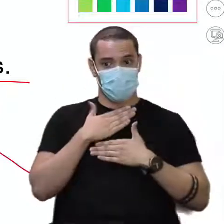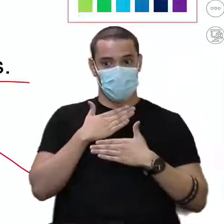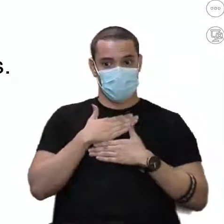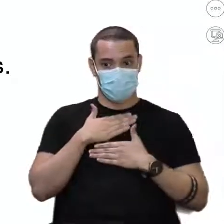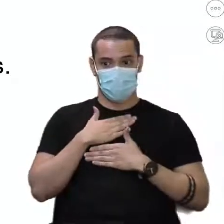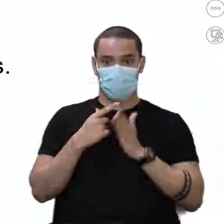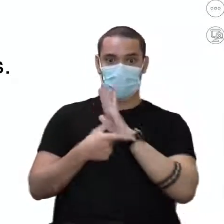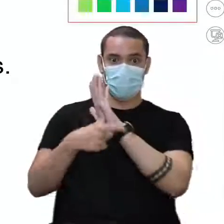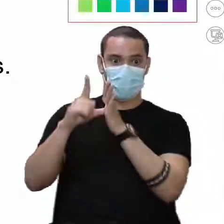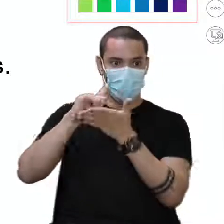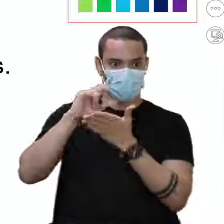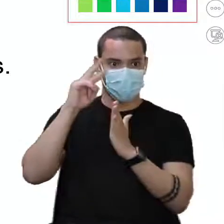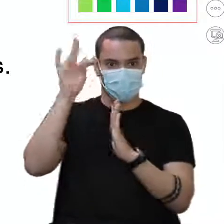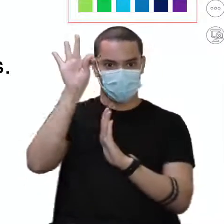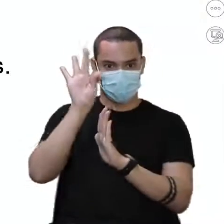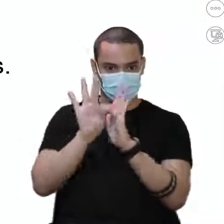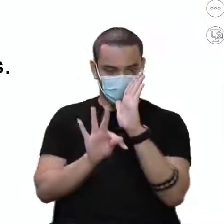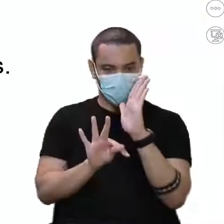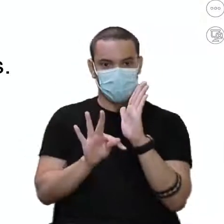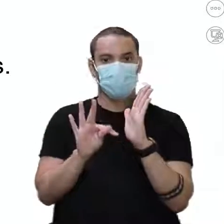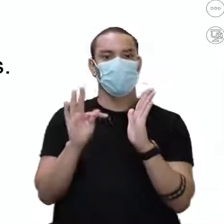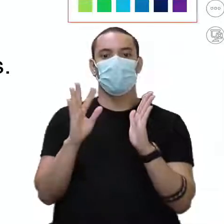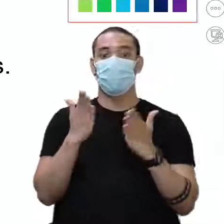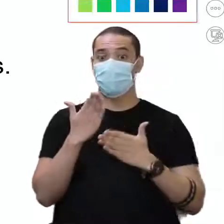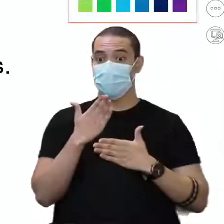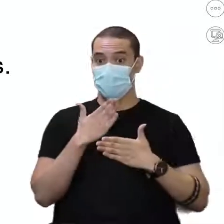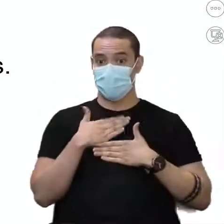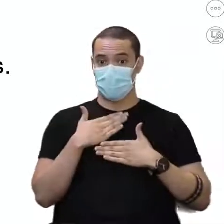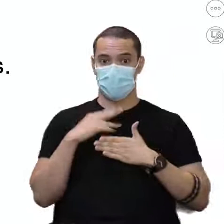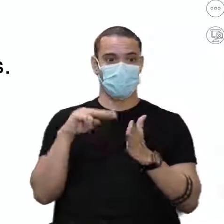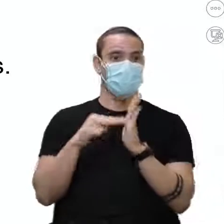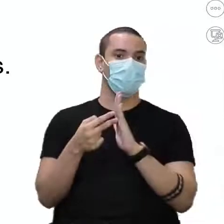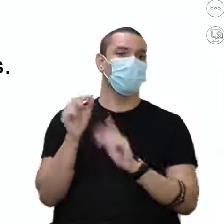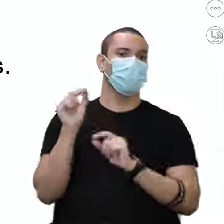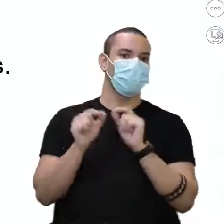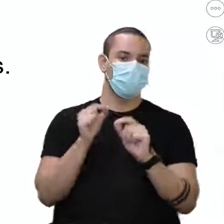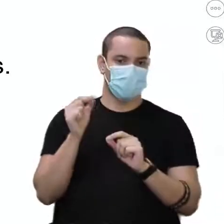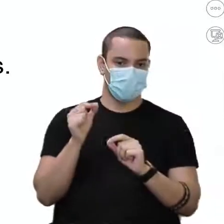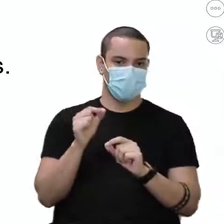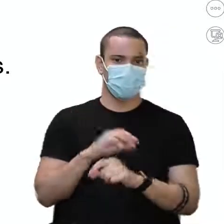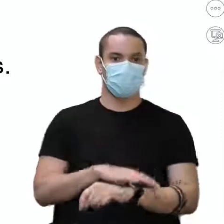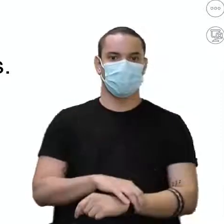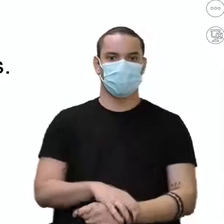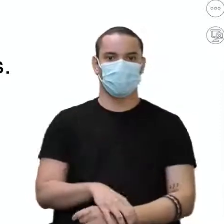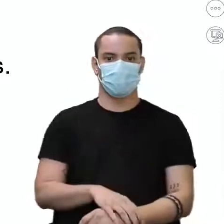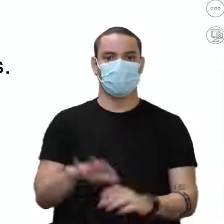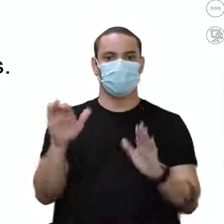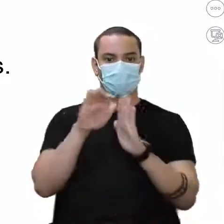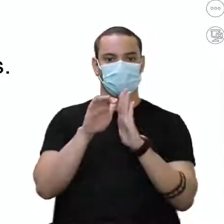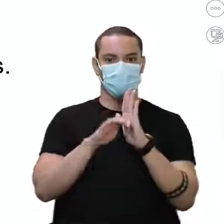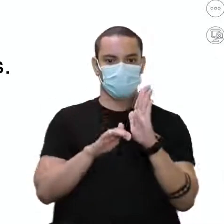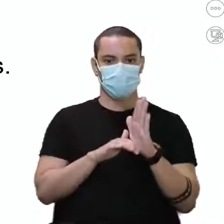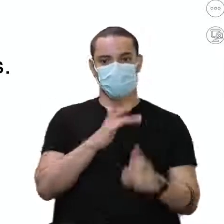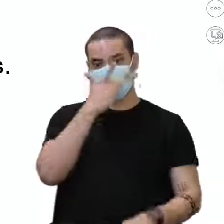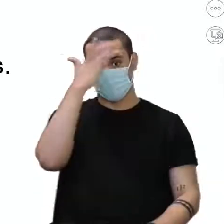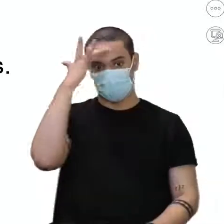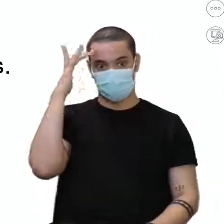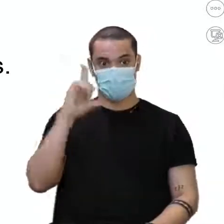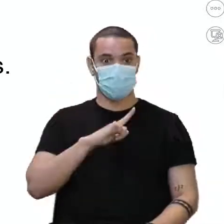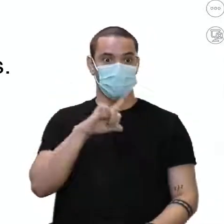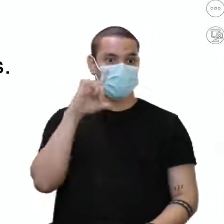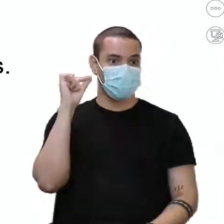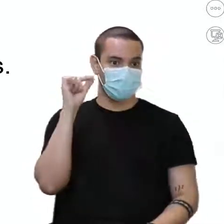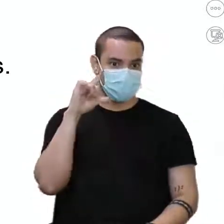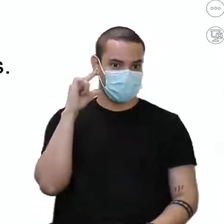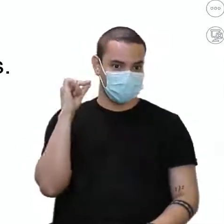mesmo eu ler o texto, das alternativas, para mim, o que faz mais sentido é a rotina de pessoas que criam gatos. Porque a